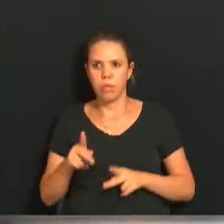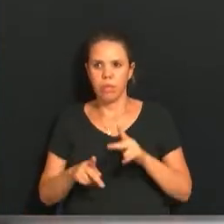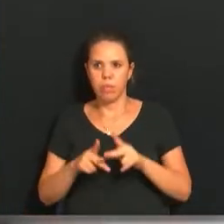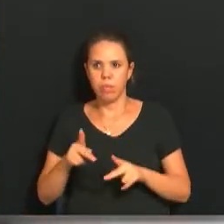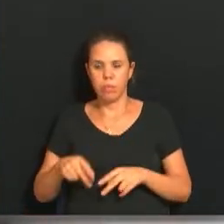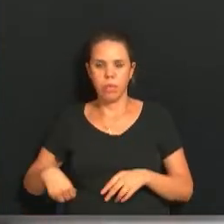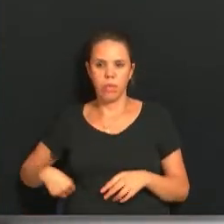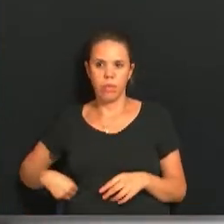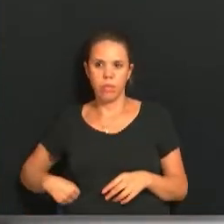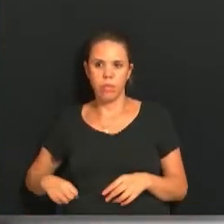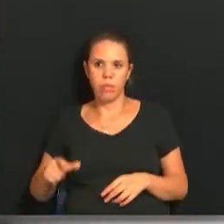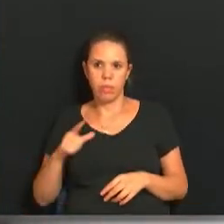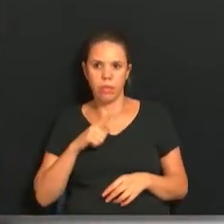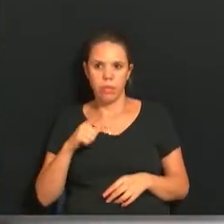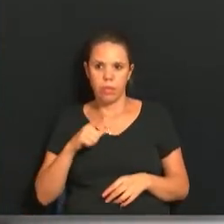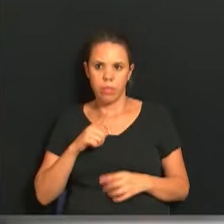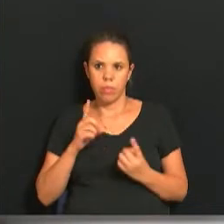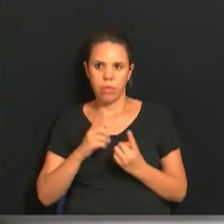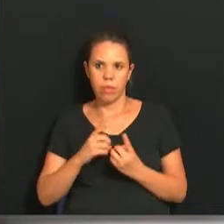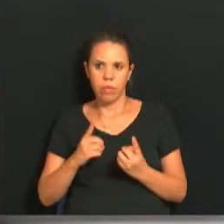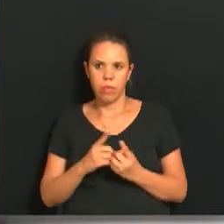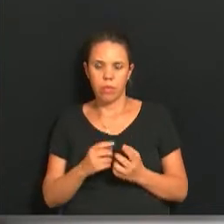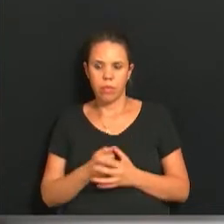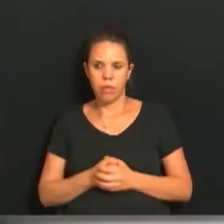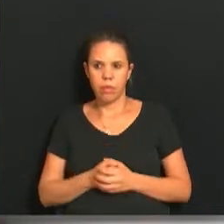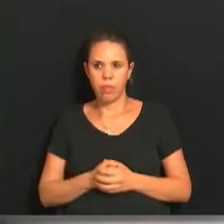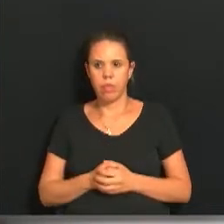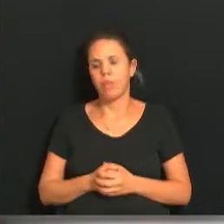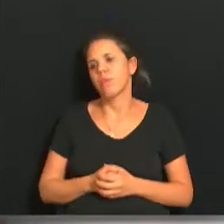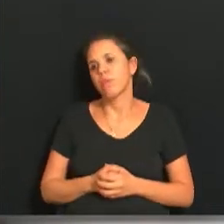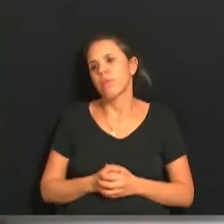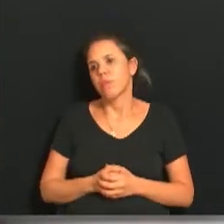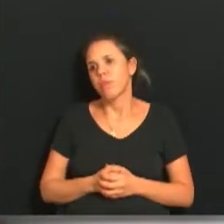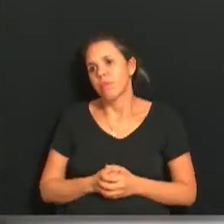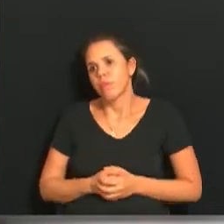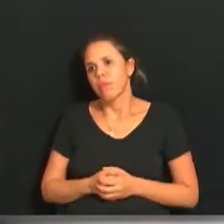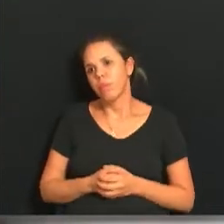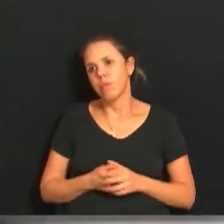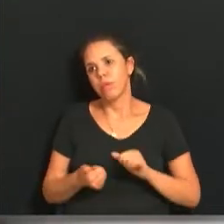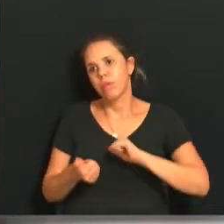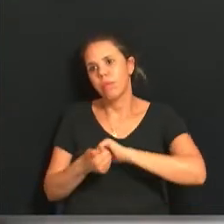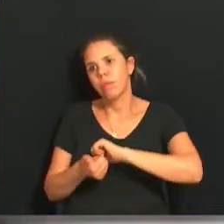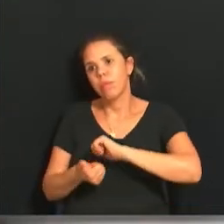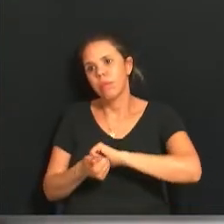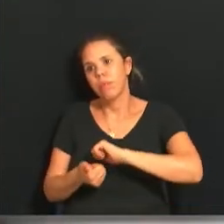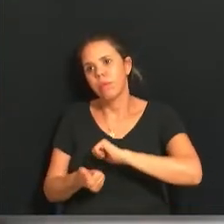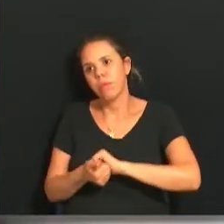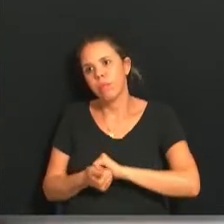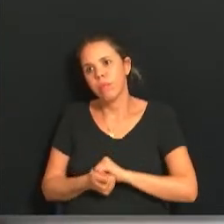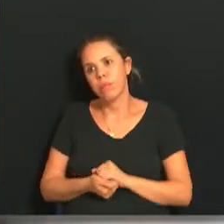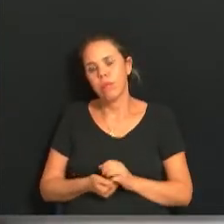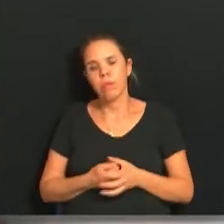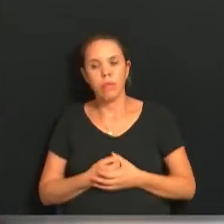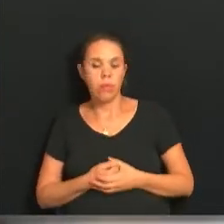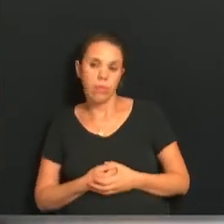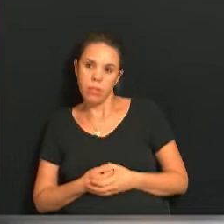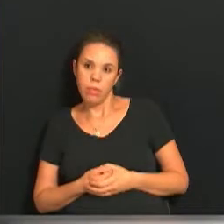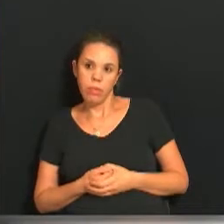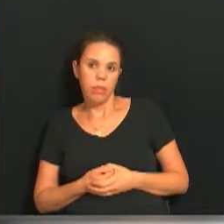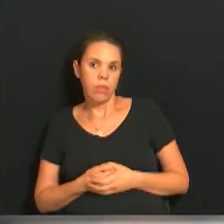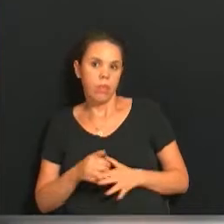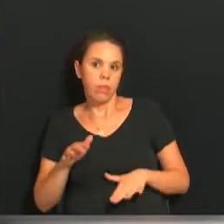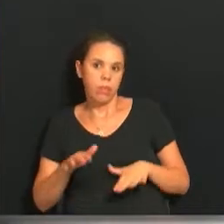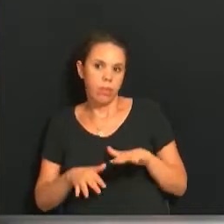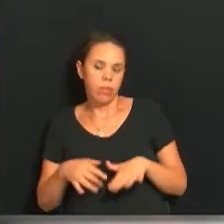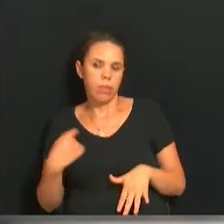ter acesso ao serviço público de saúde, a um serviço de qualidade aqui no município. Por várias vezes